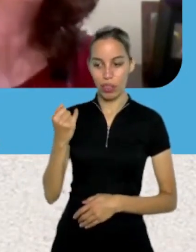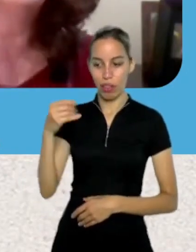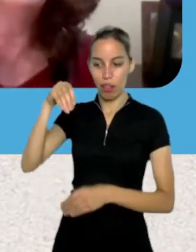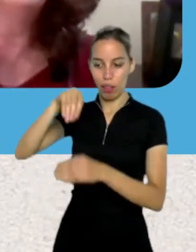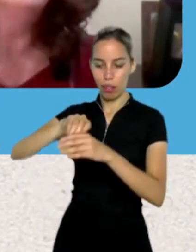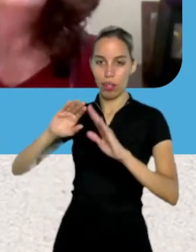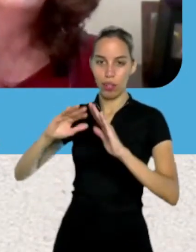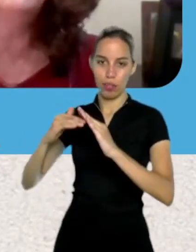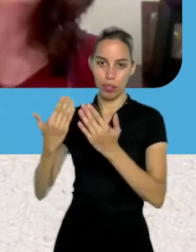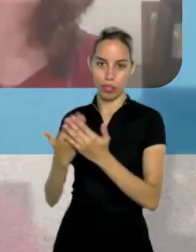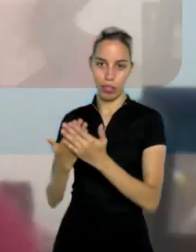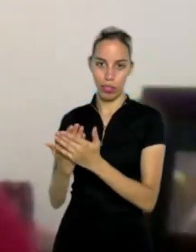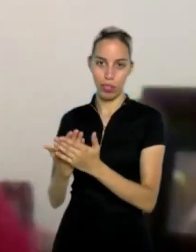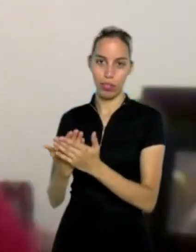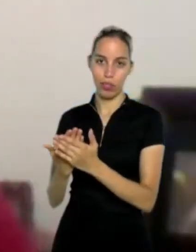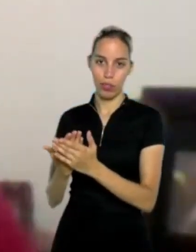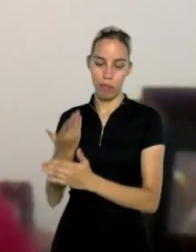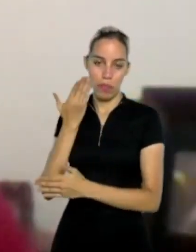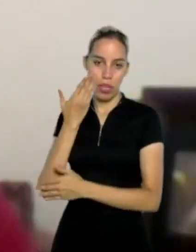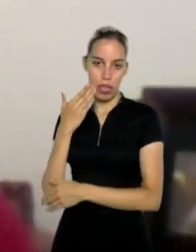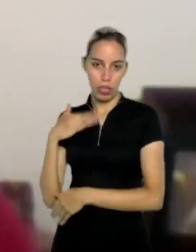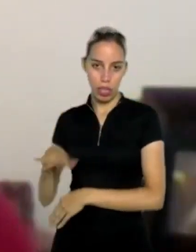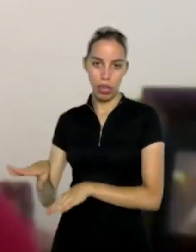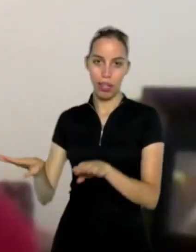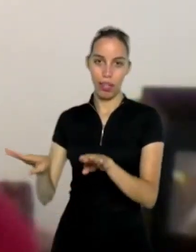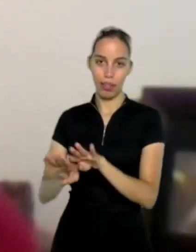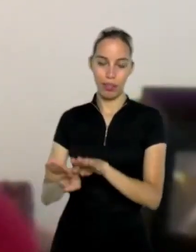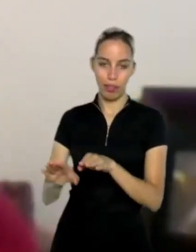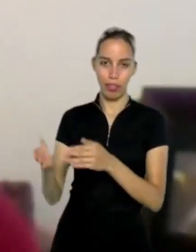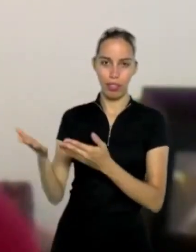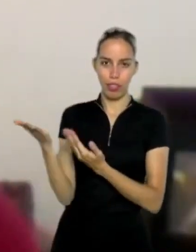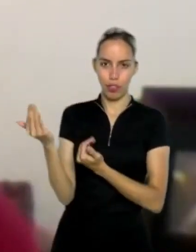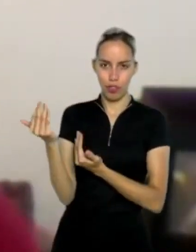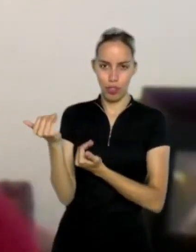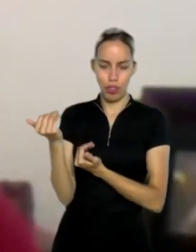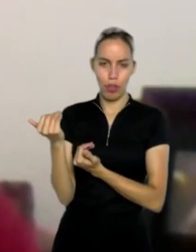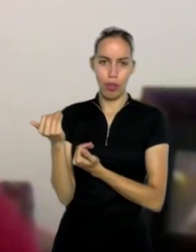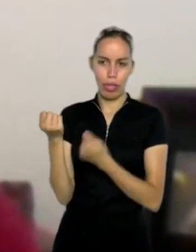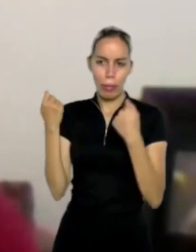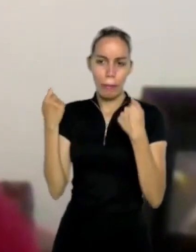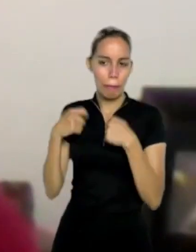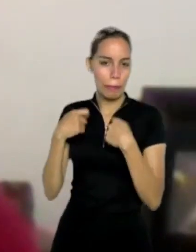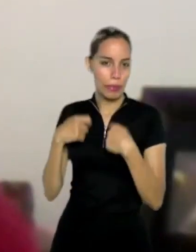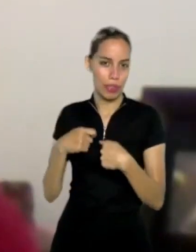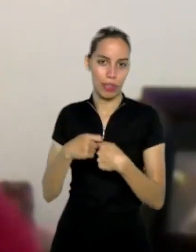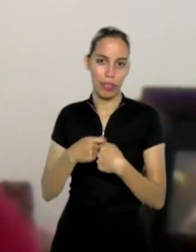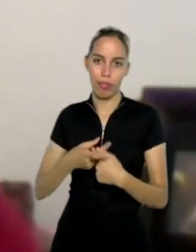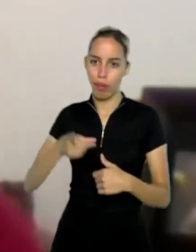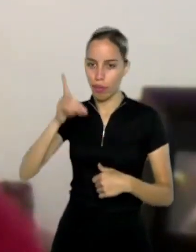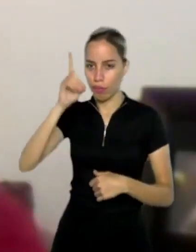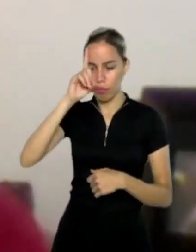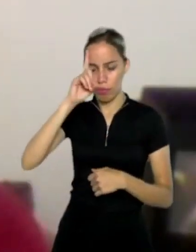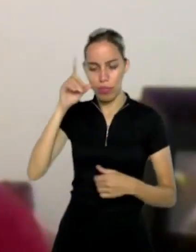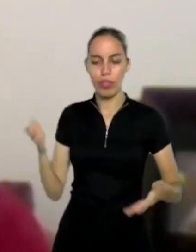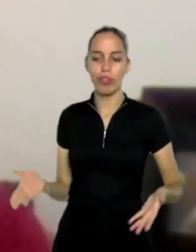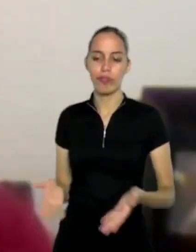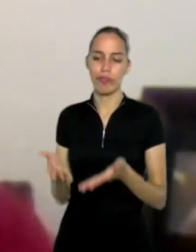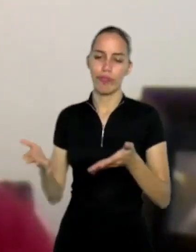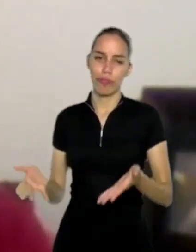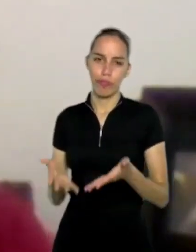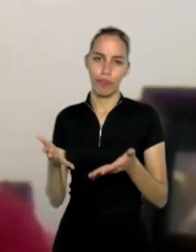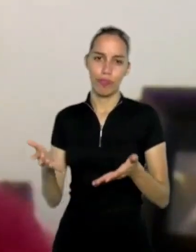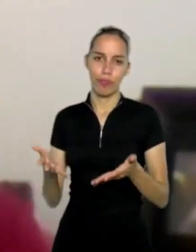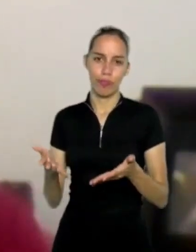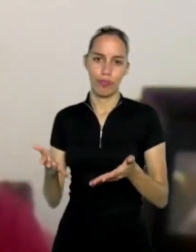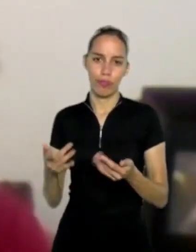poesia para criança e jovem, né? Eu acho que precisava de ser, assim, cotidiano, né? A